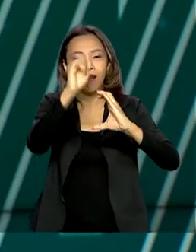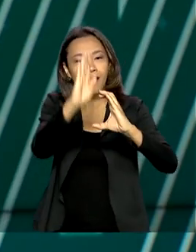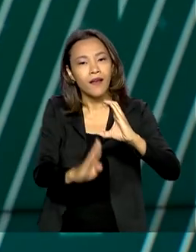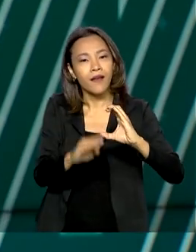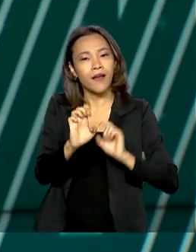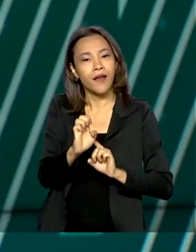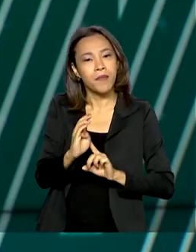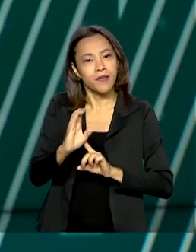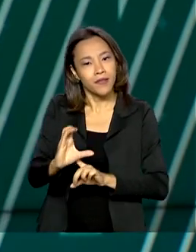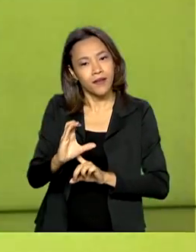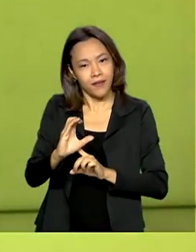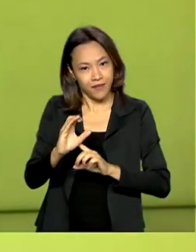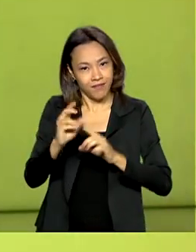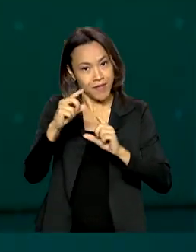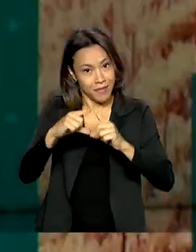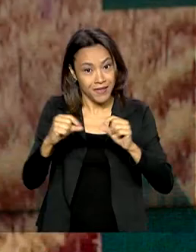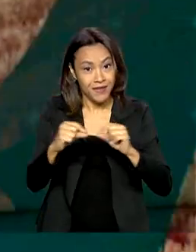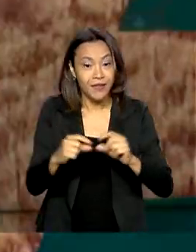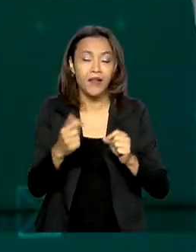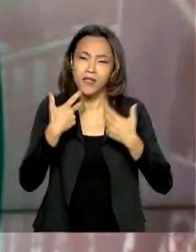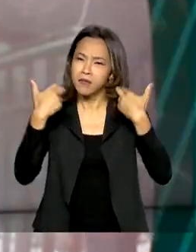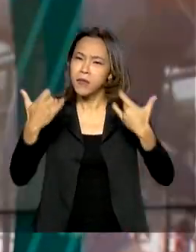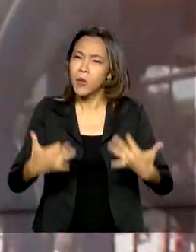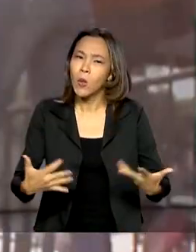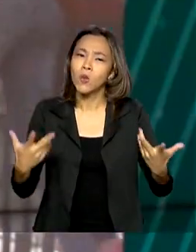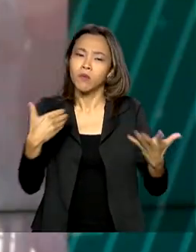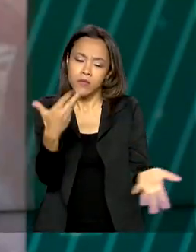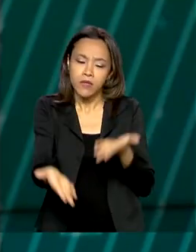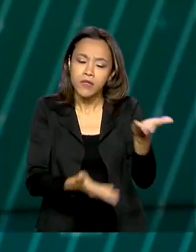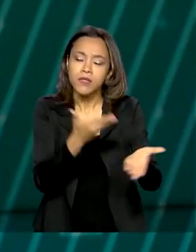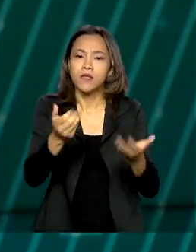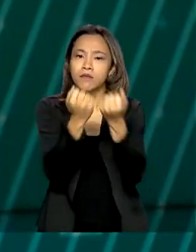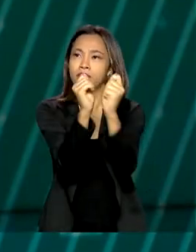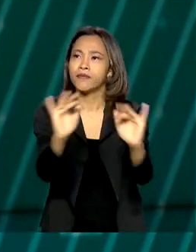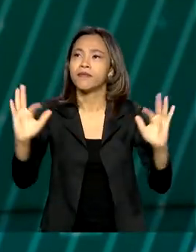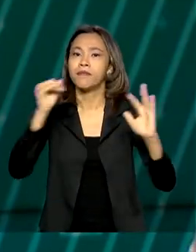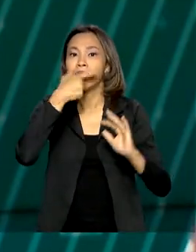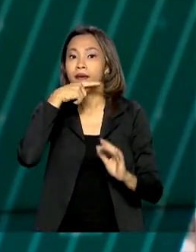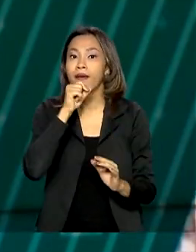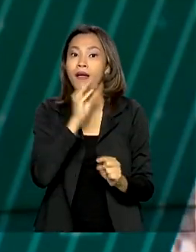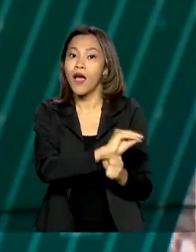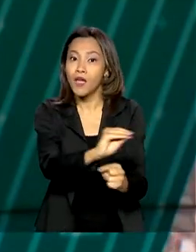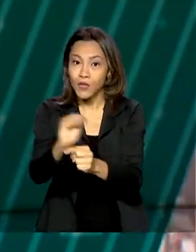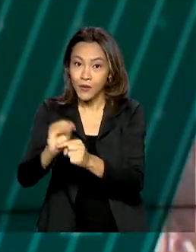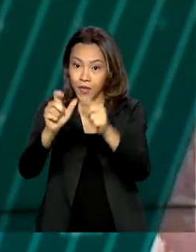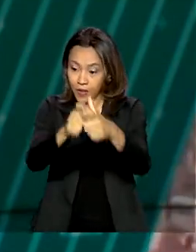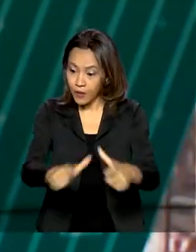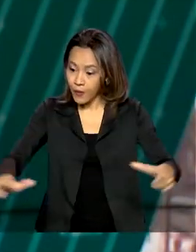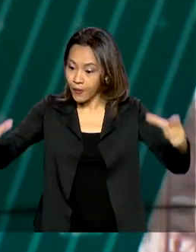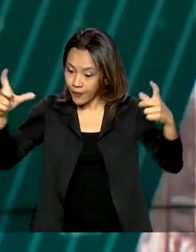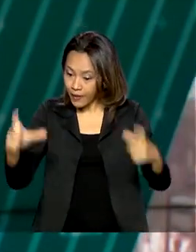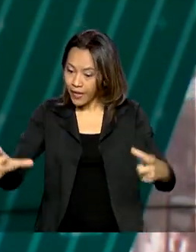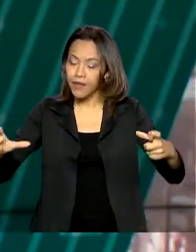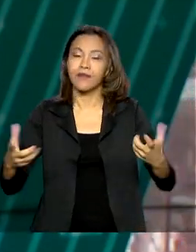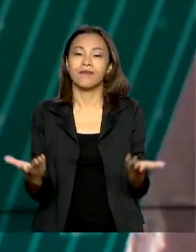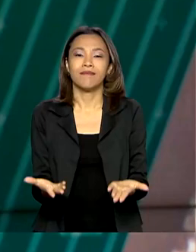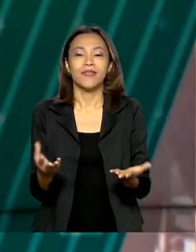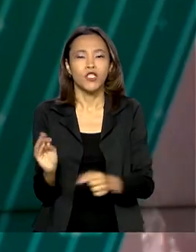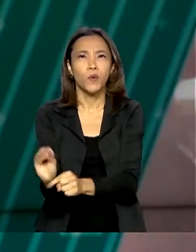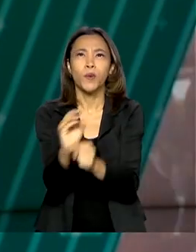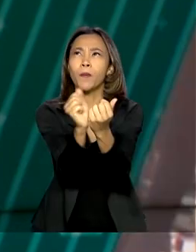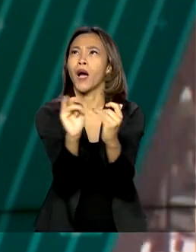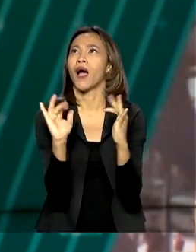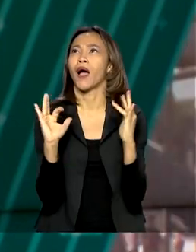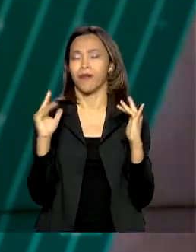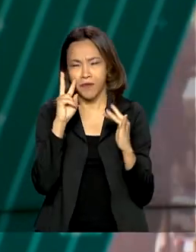o ministro falou do pagamento por serviços ambientais para quem ajudar a conservar áreas de preservação vamos